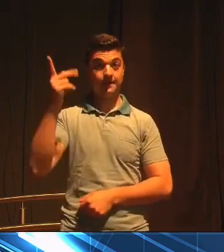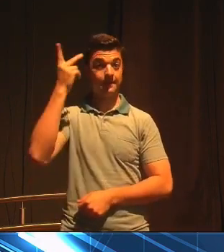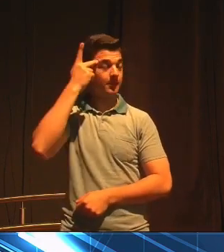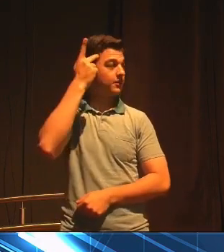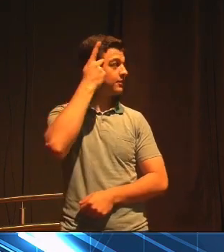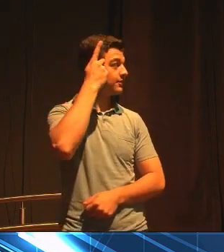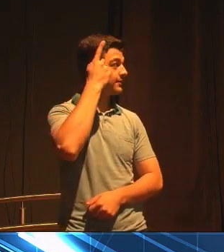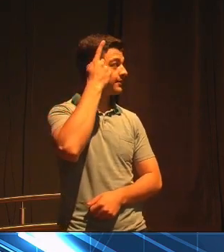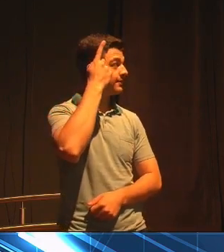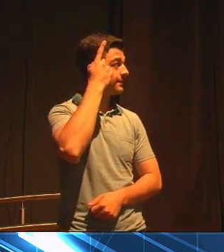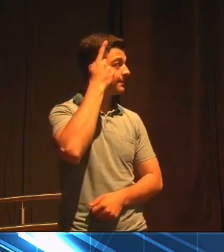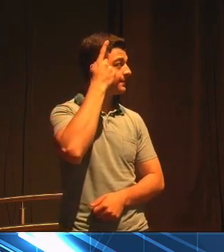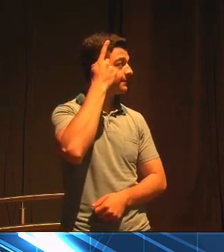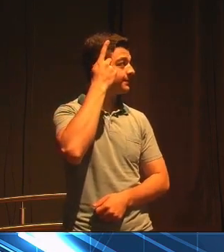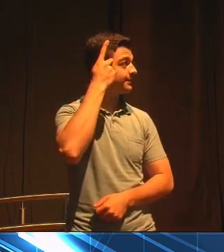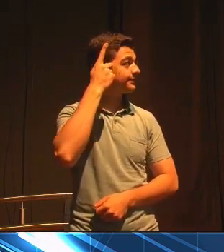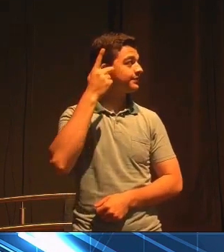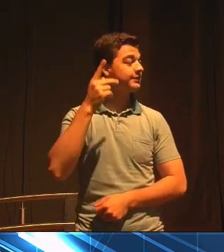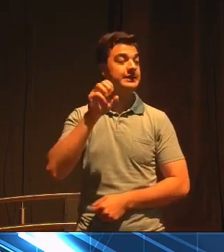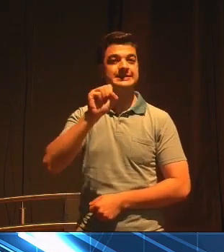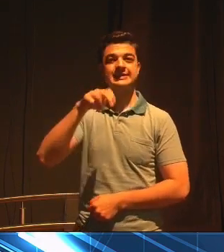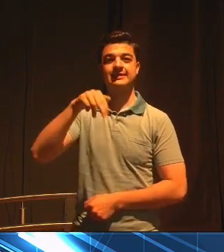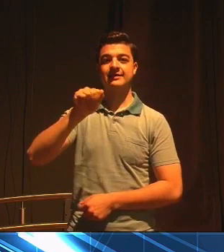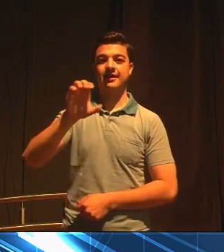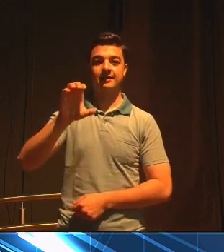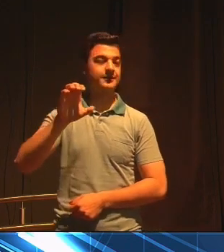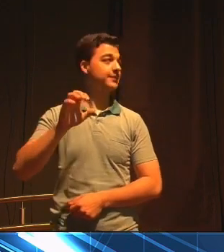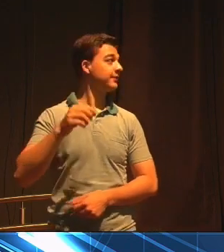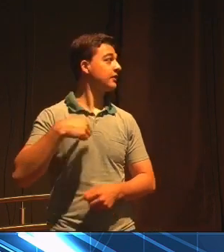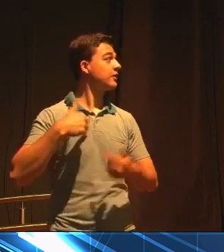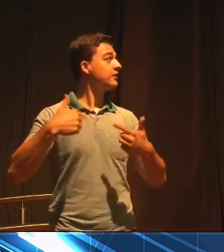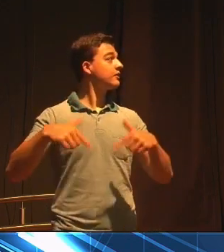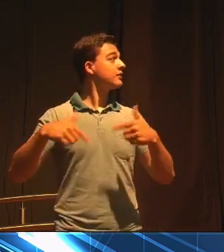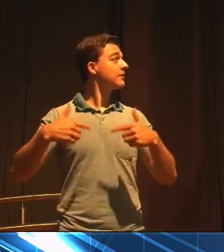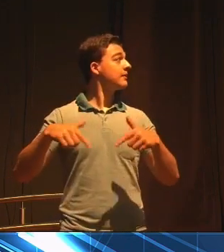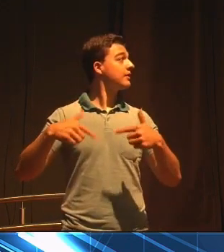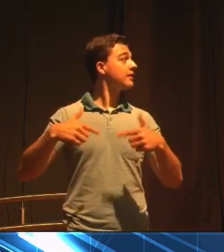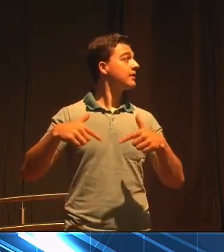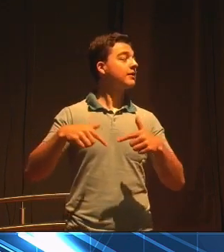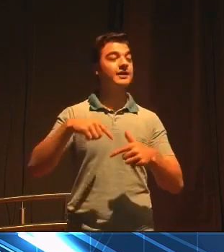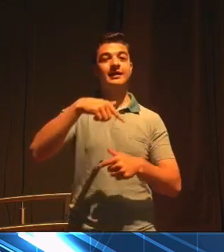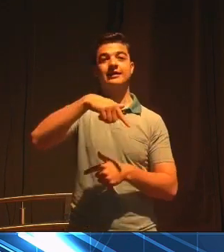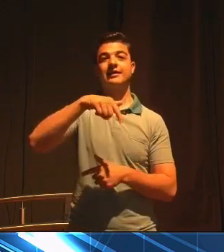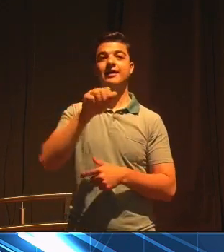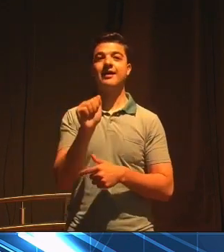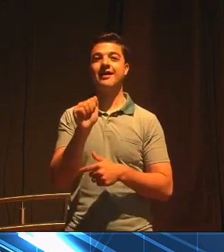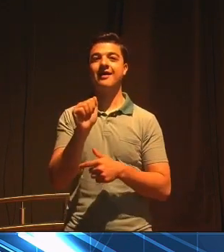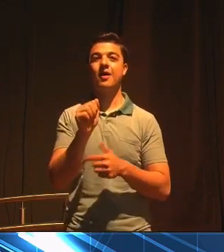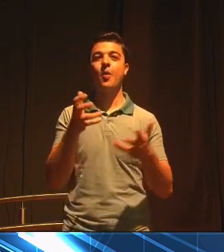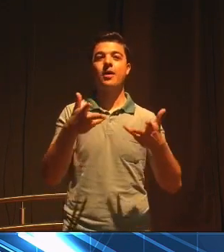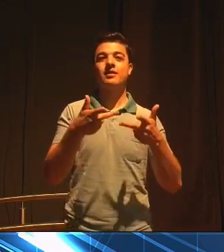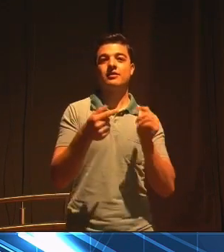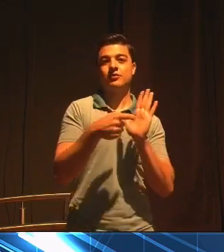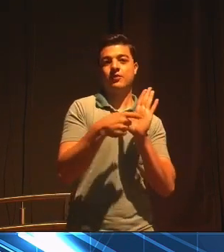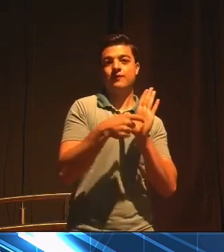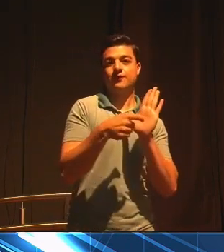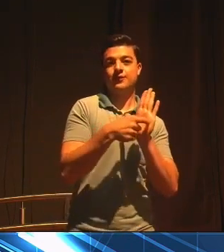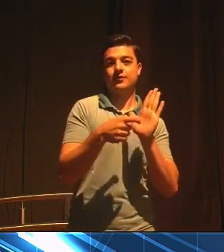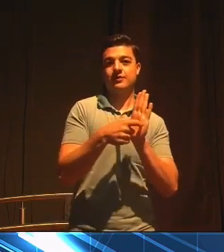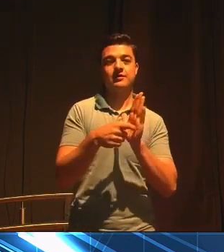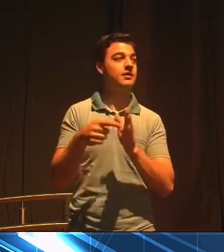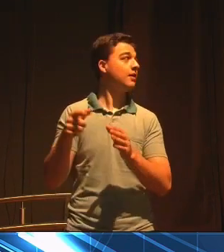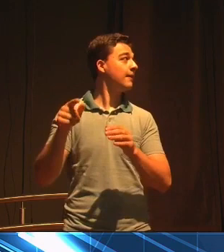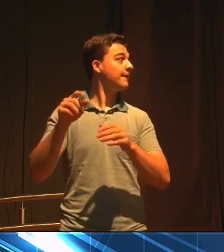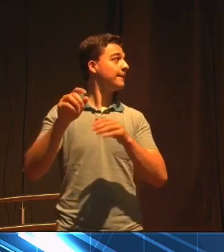faculdade de tecnologia, eu trabalho como QA. São quase 7 anos trabalhando aí na área de qualidade de software,